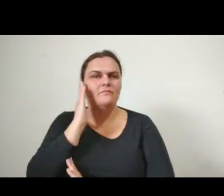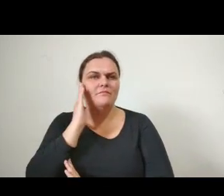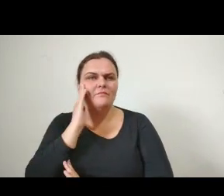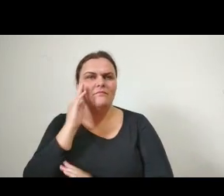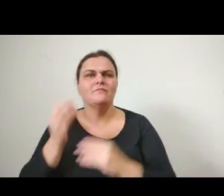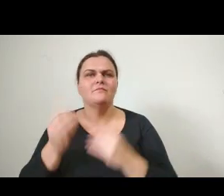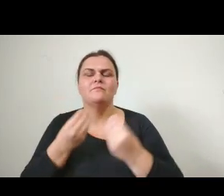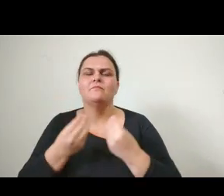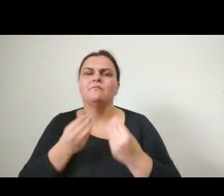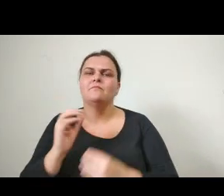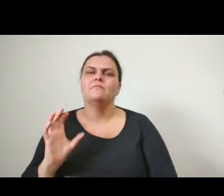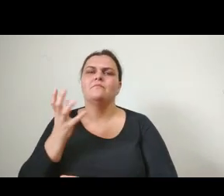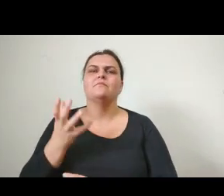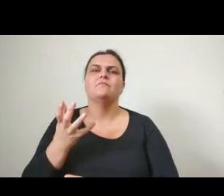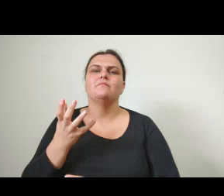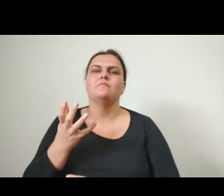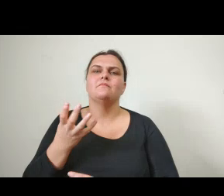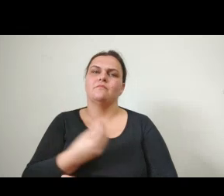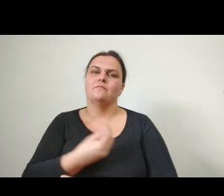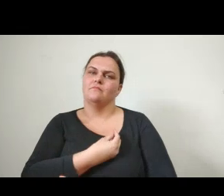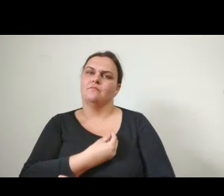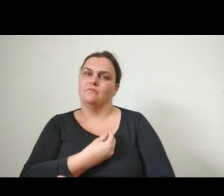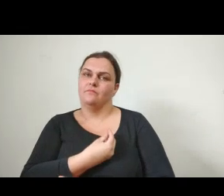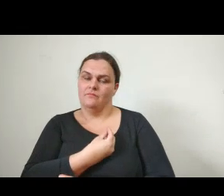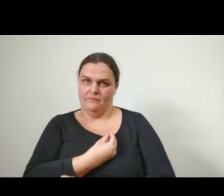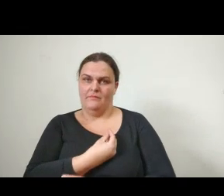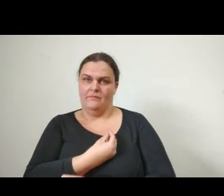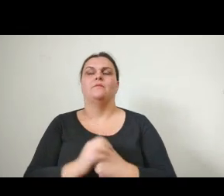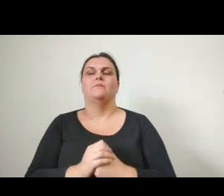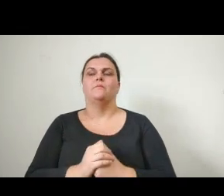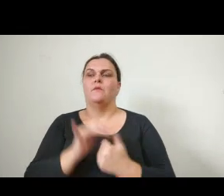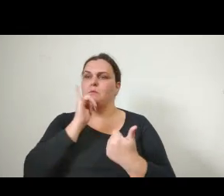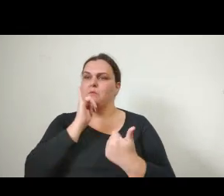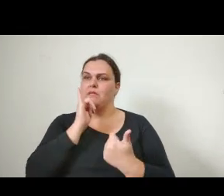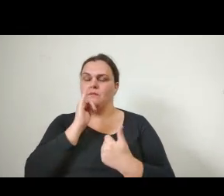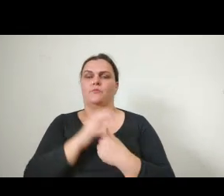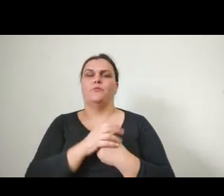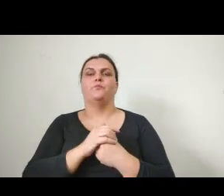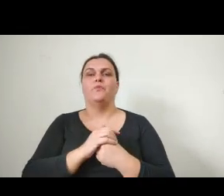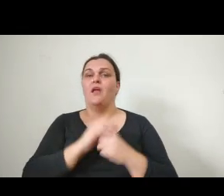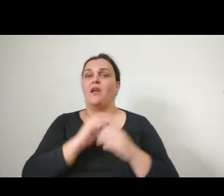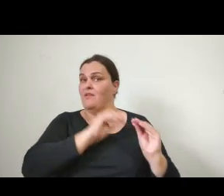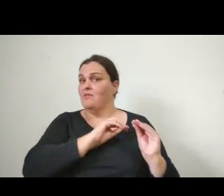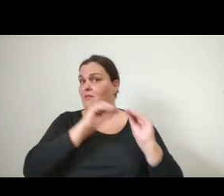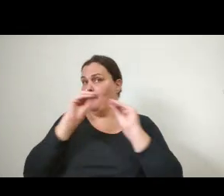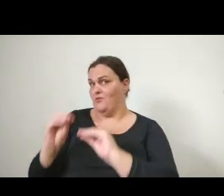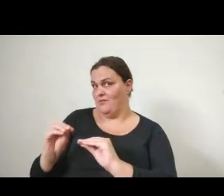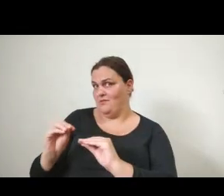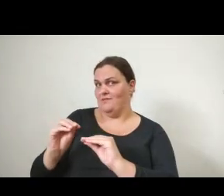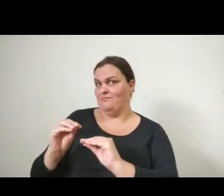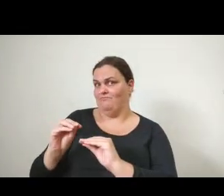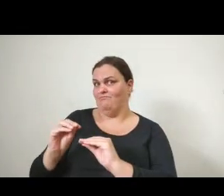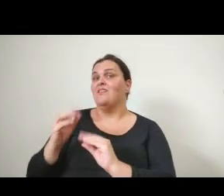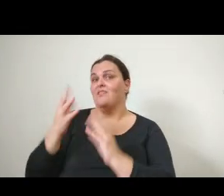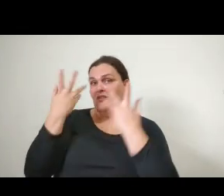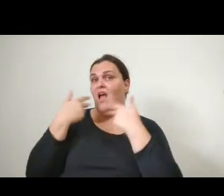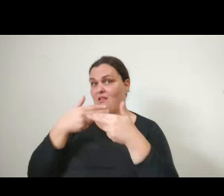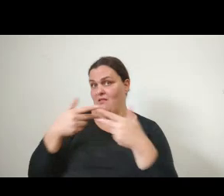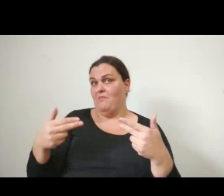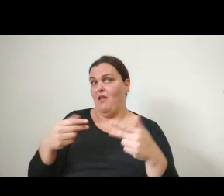ó, espécies podem expandir a sua área de ocorrência, enquanto outras podem ter suas áreas de